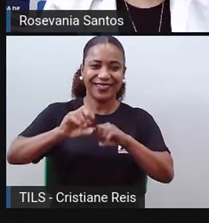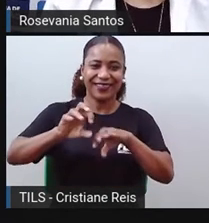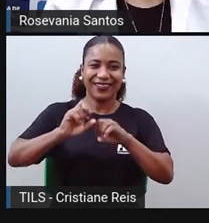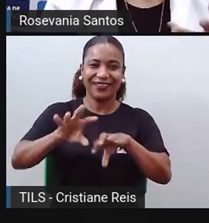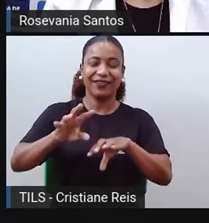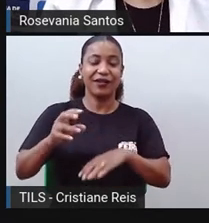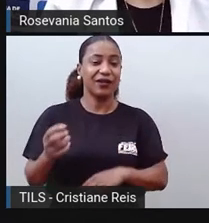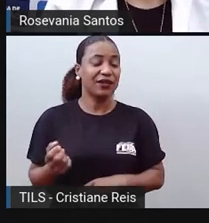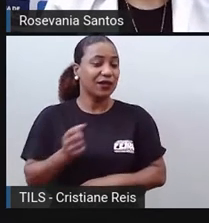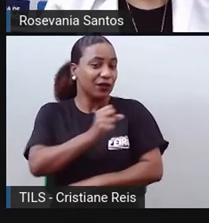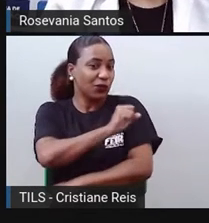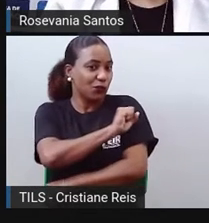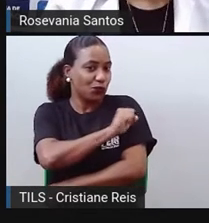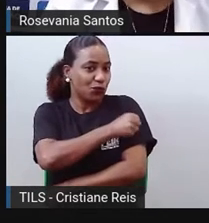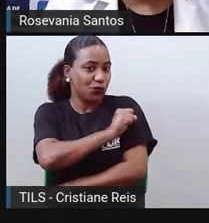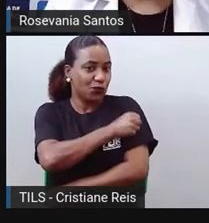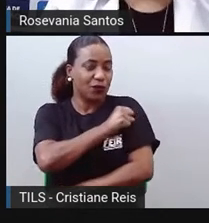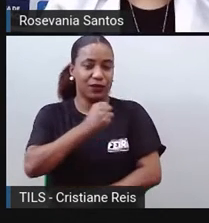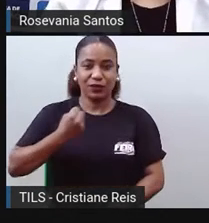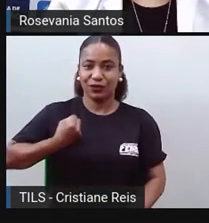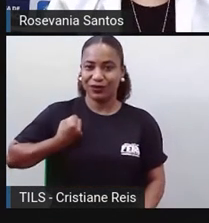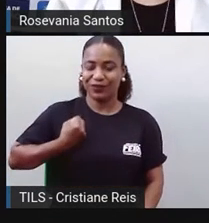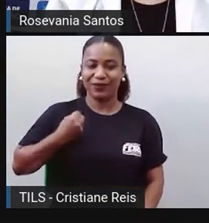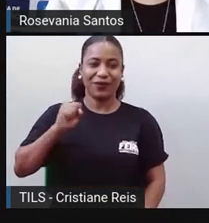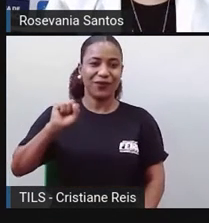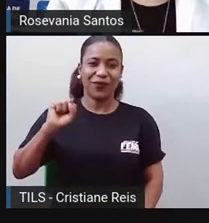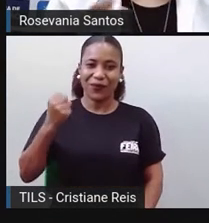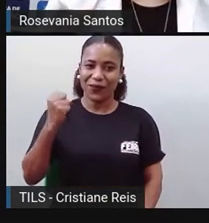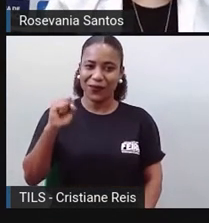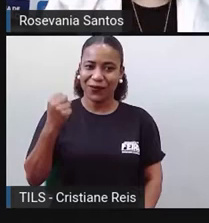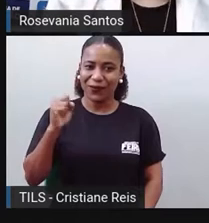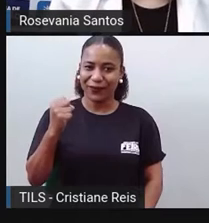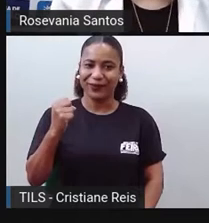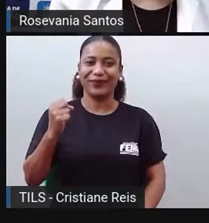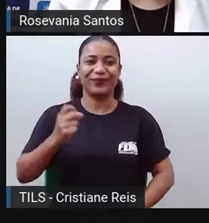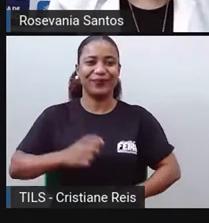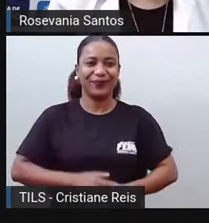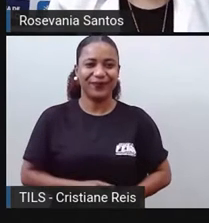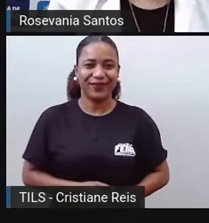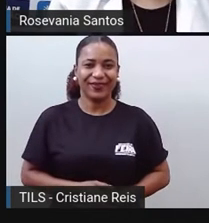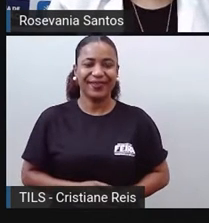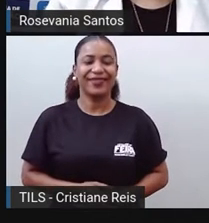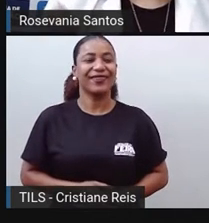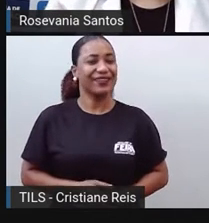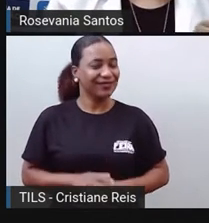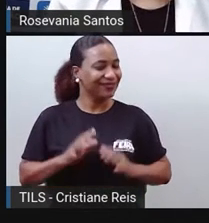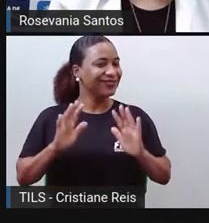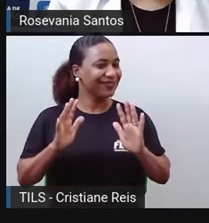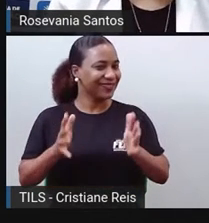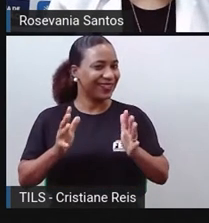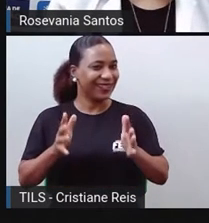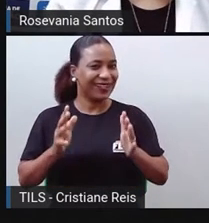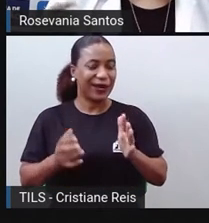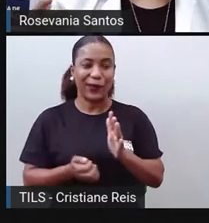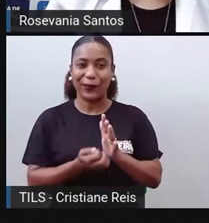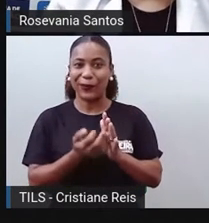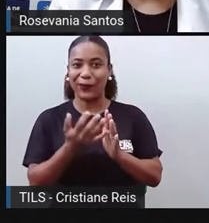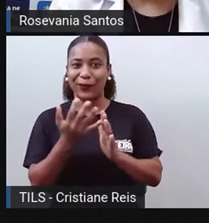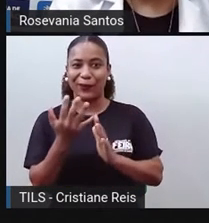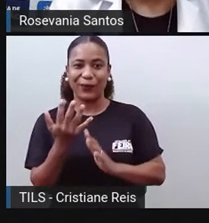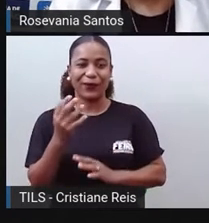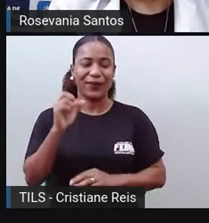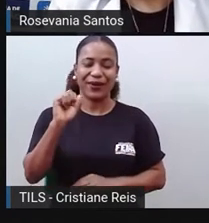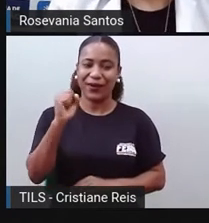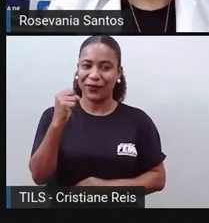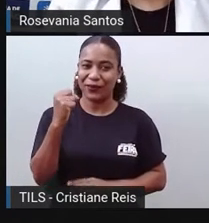aula do oitavo ano, a nossa aula 8, né? É, a gente já está, sim, gente, na aula 8, já falamos da América, né? Esse